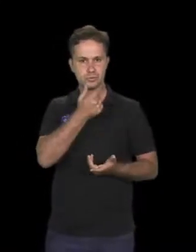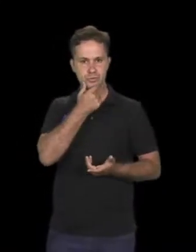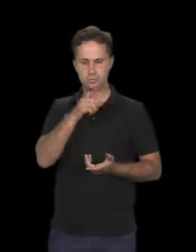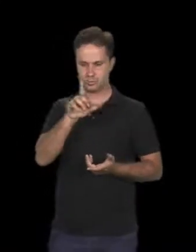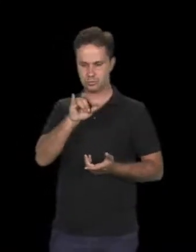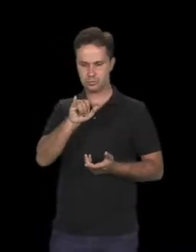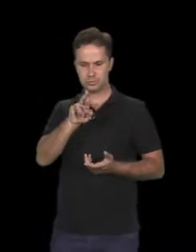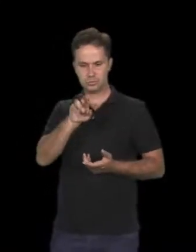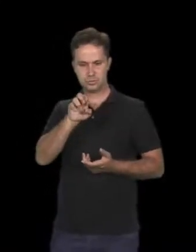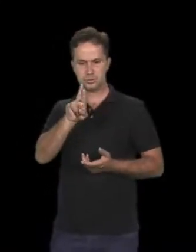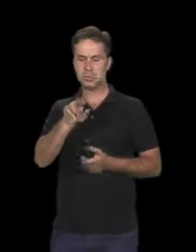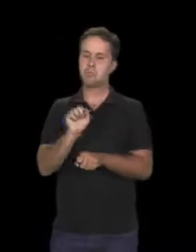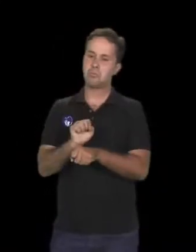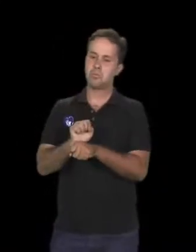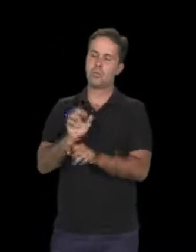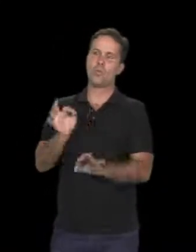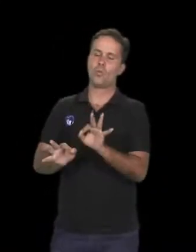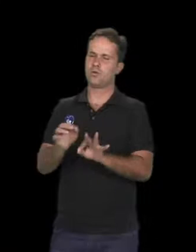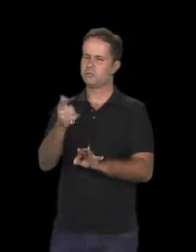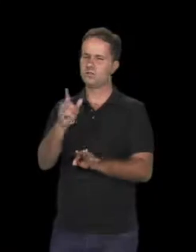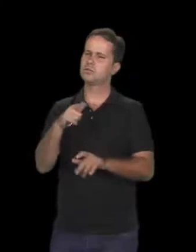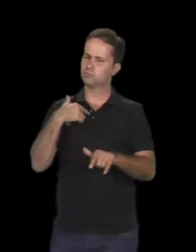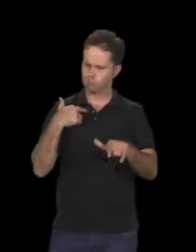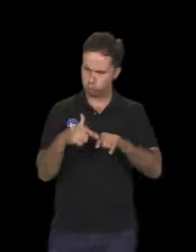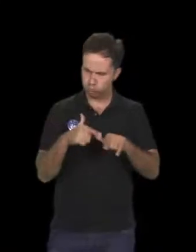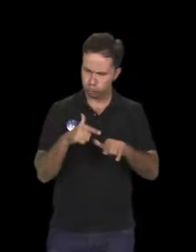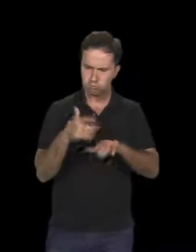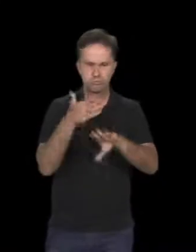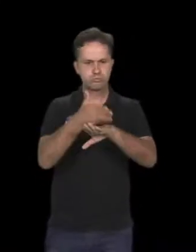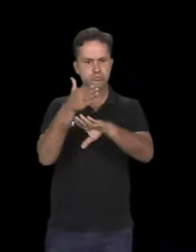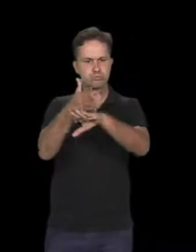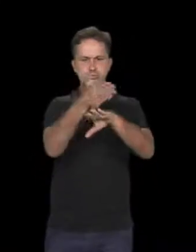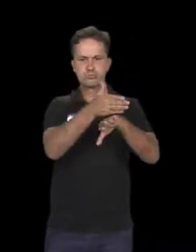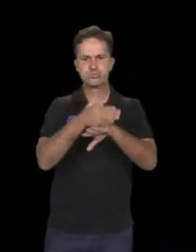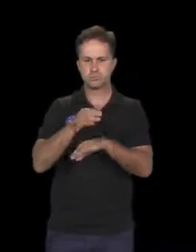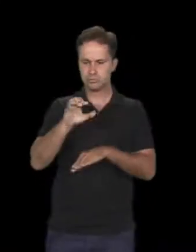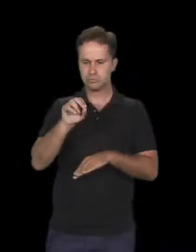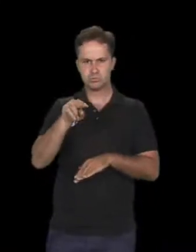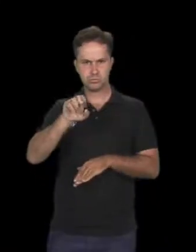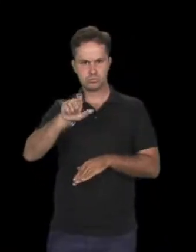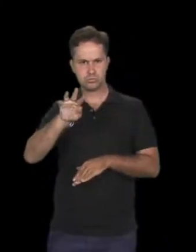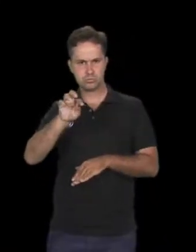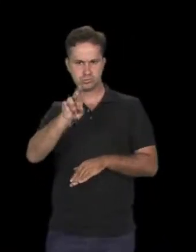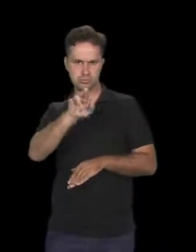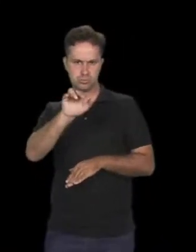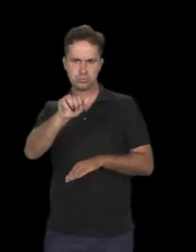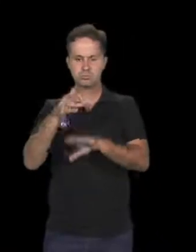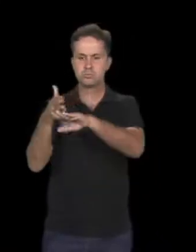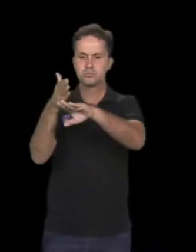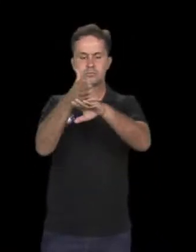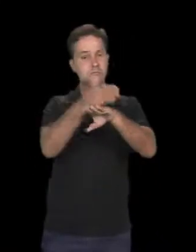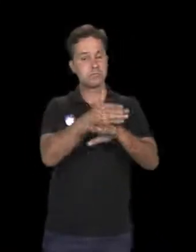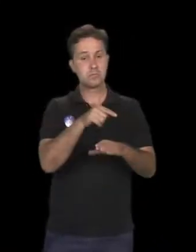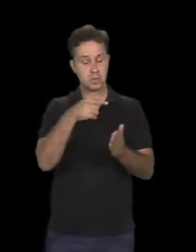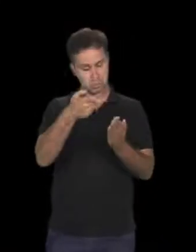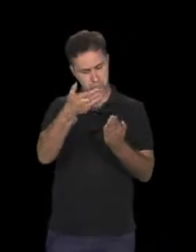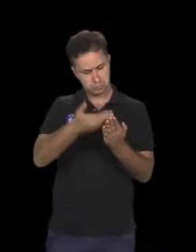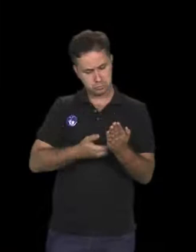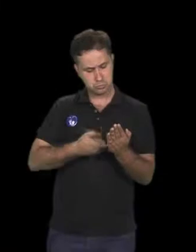em evidência na imprensa naquele momento. É um retrato fascinante em que, justamente, você vê recursos